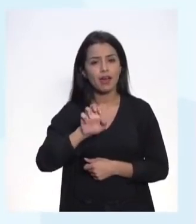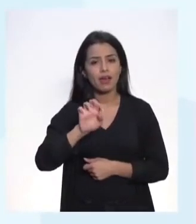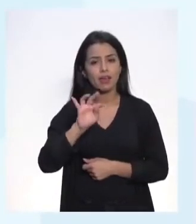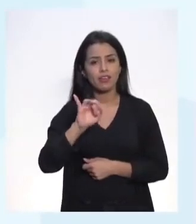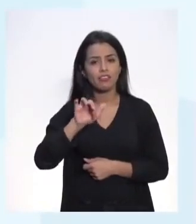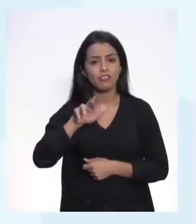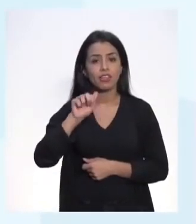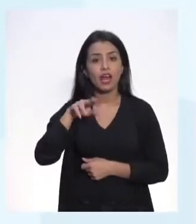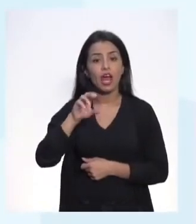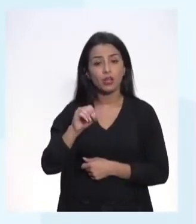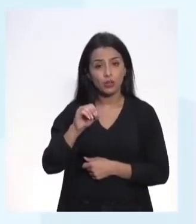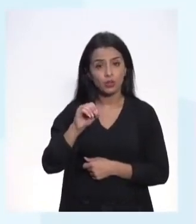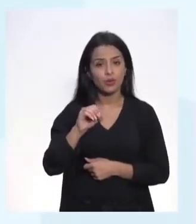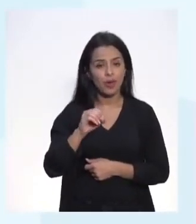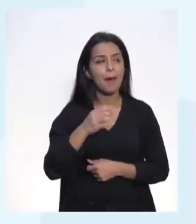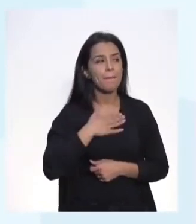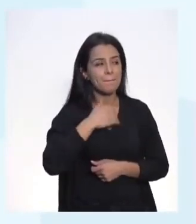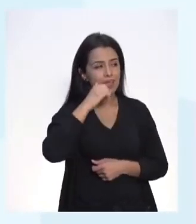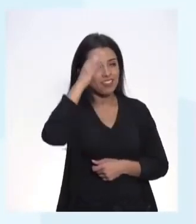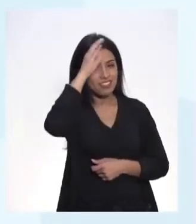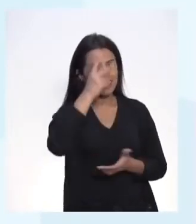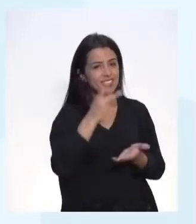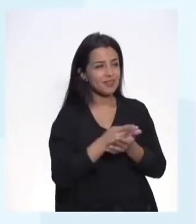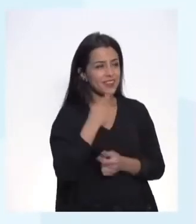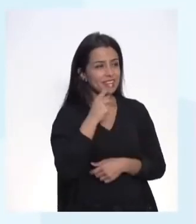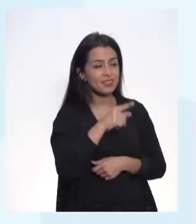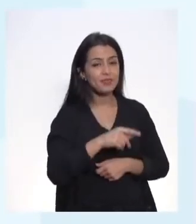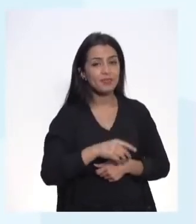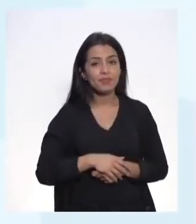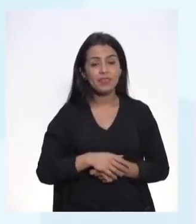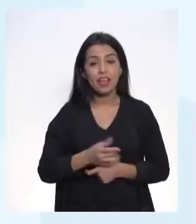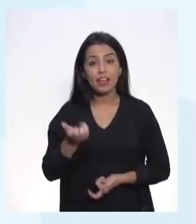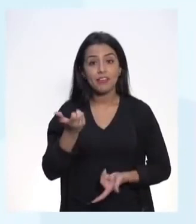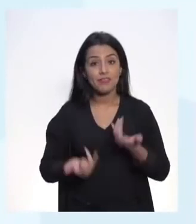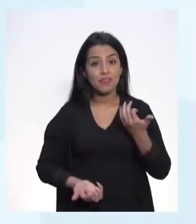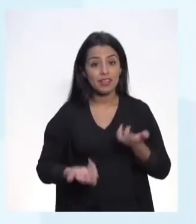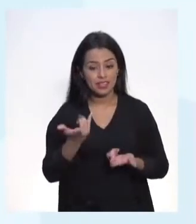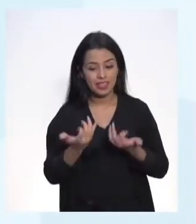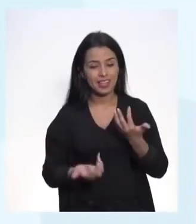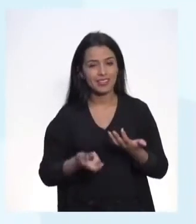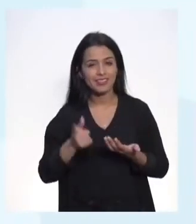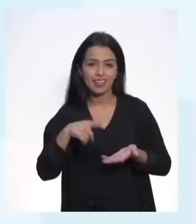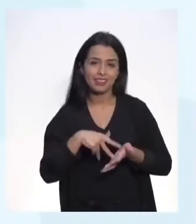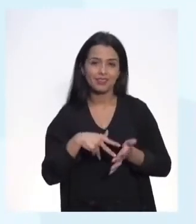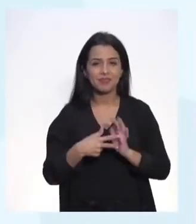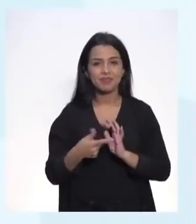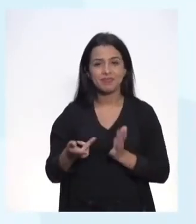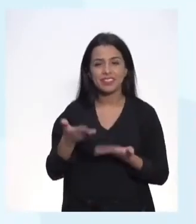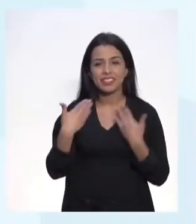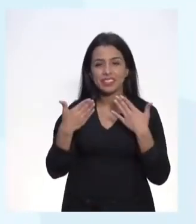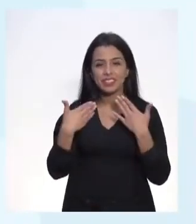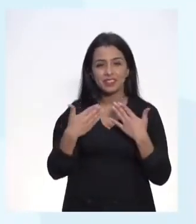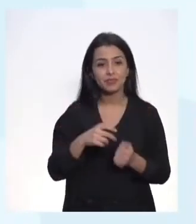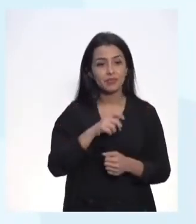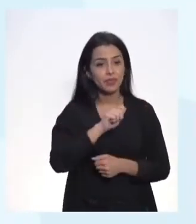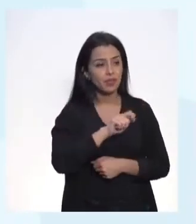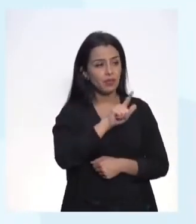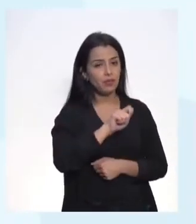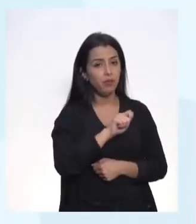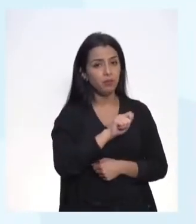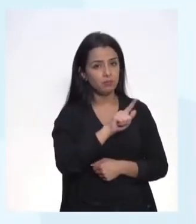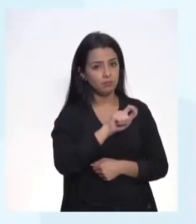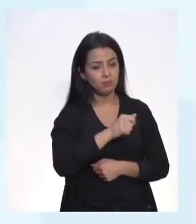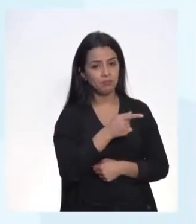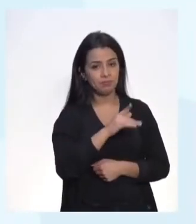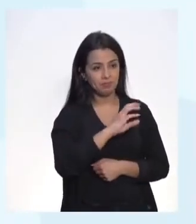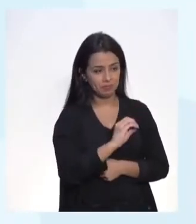fala muito isso, ele foi se arretirando do lugar. Infernação, né? Muito Infernação. quente. Alagação, que é